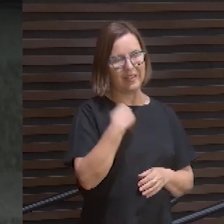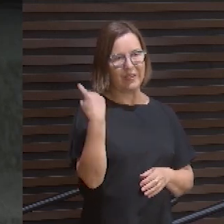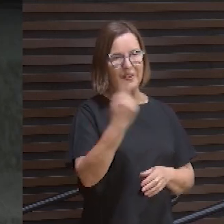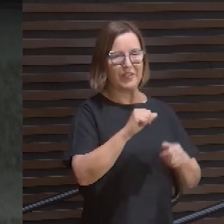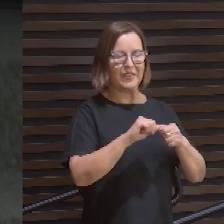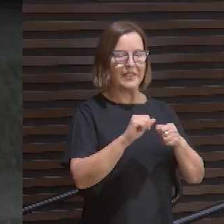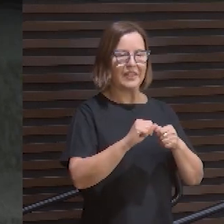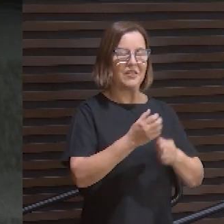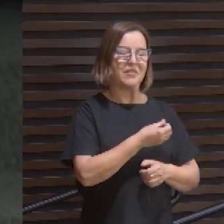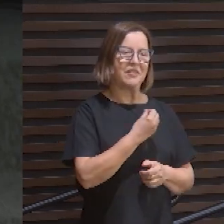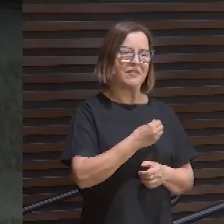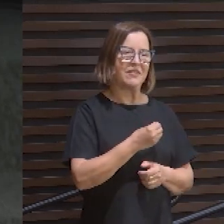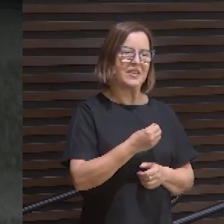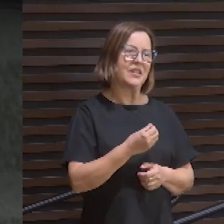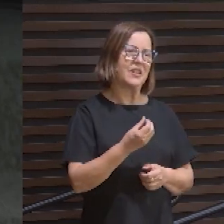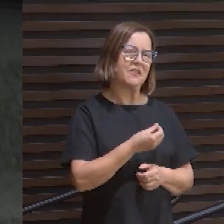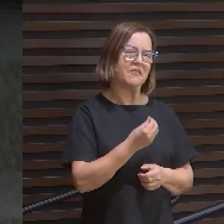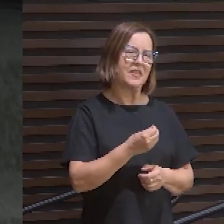uma vida